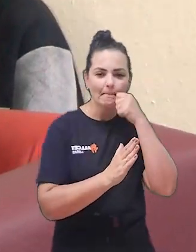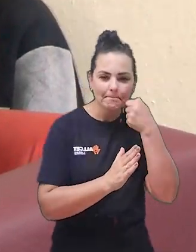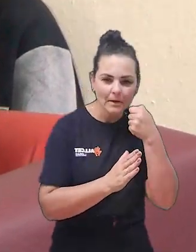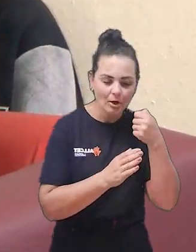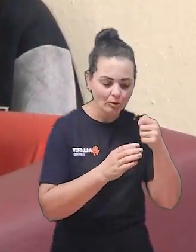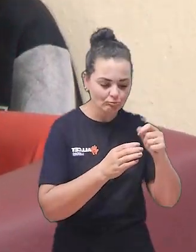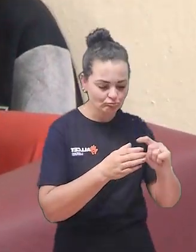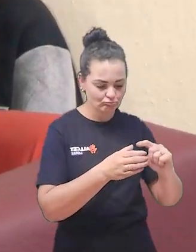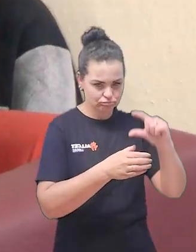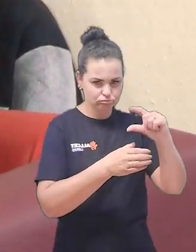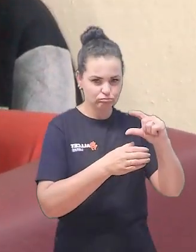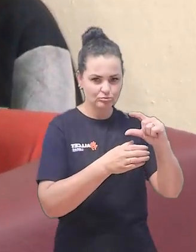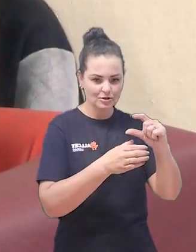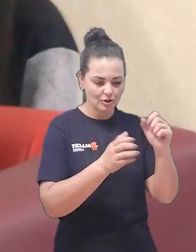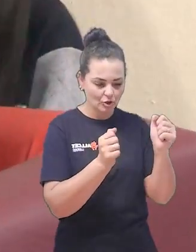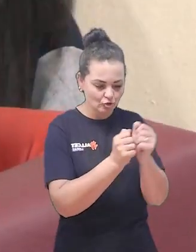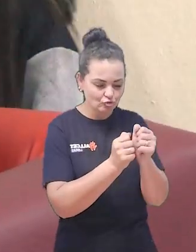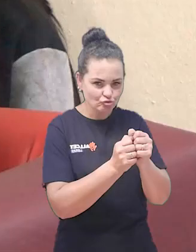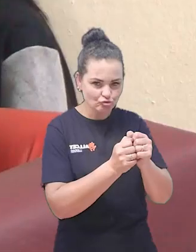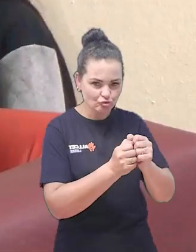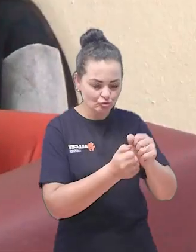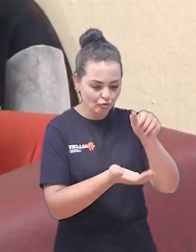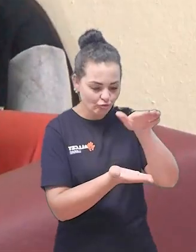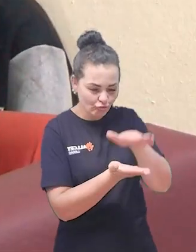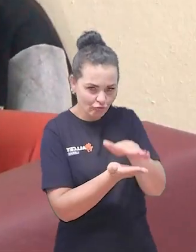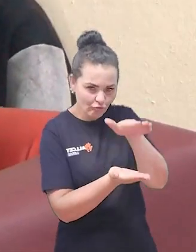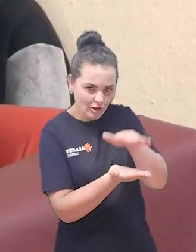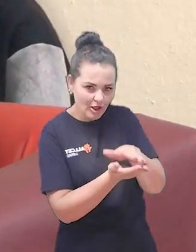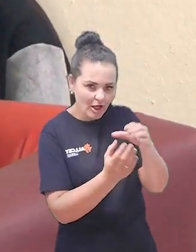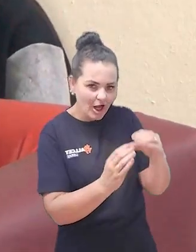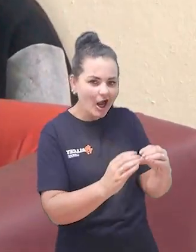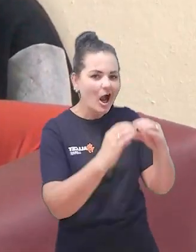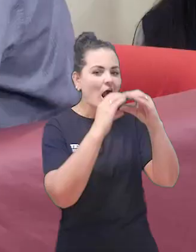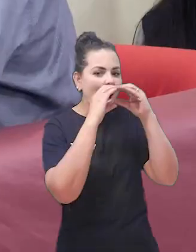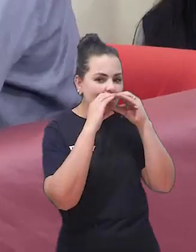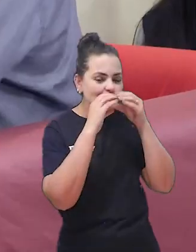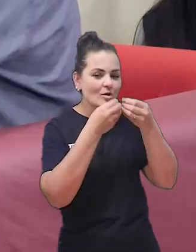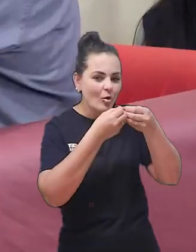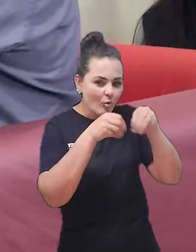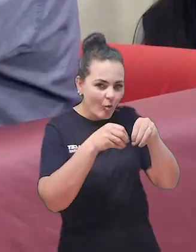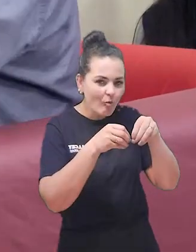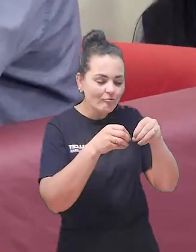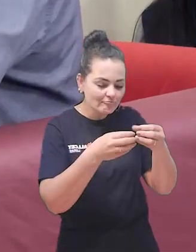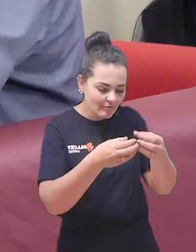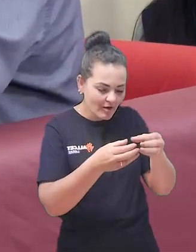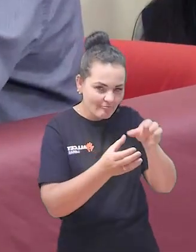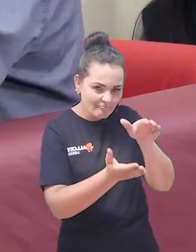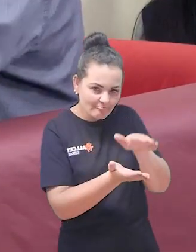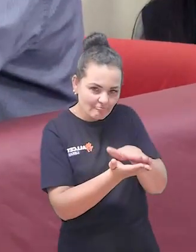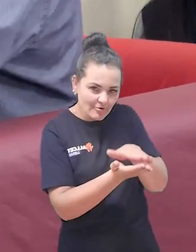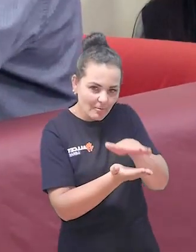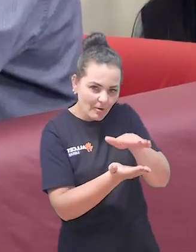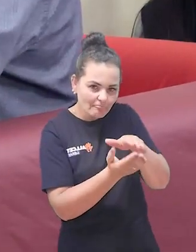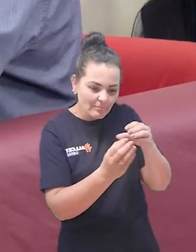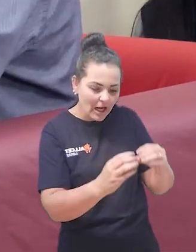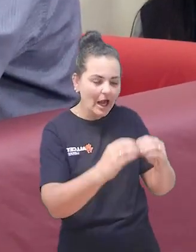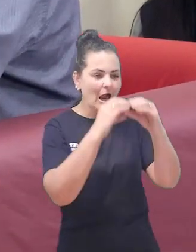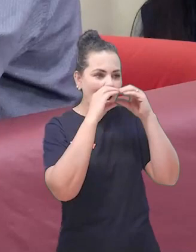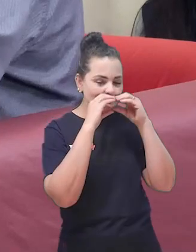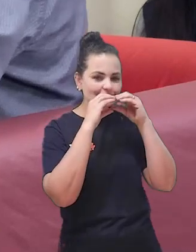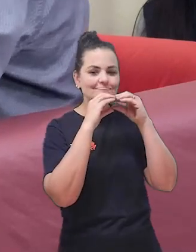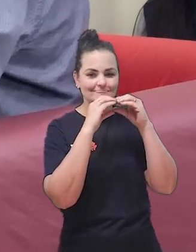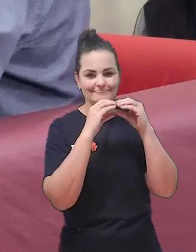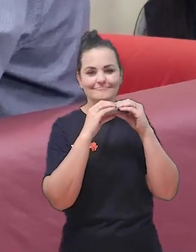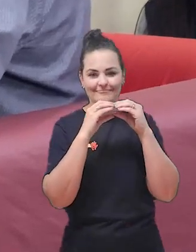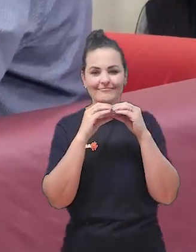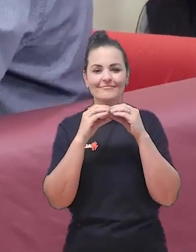pão aí com ovo dentro, alguma coisa parecida, ou com linguiça, e todo mundo comia aquilo. Um repartia com o outro e assim ia. Mas